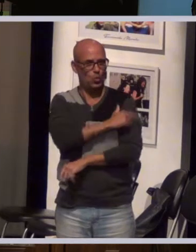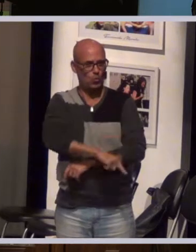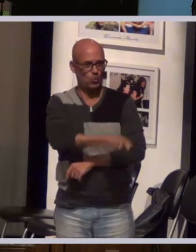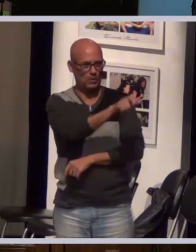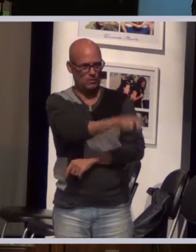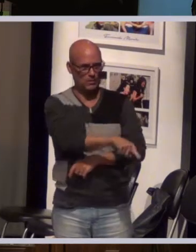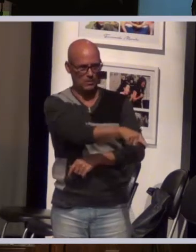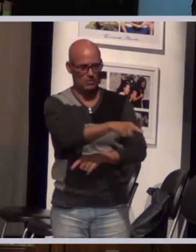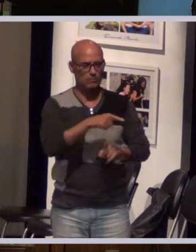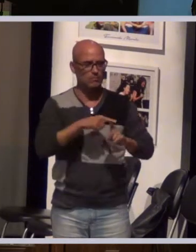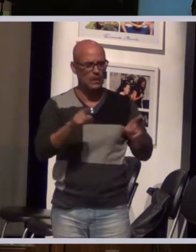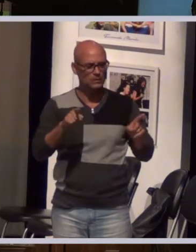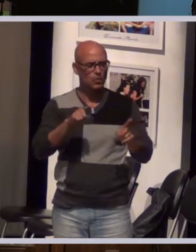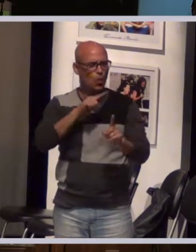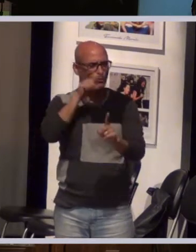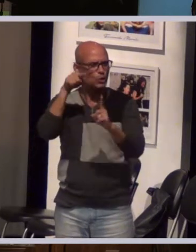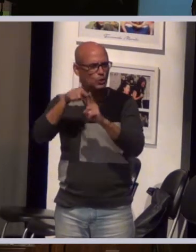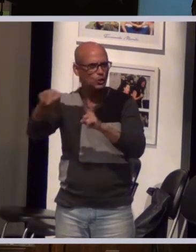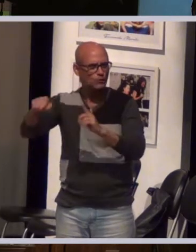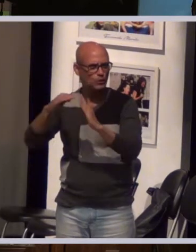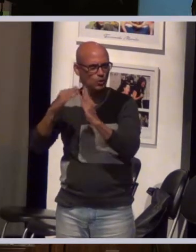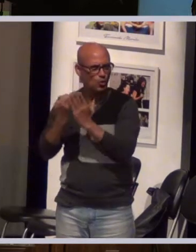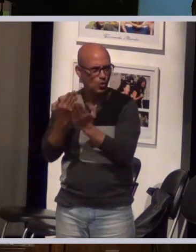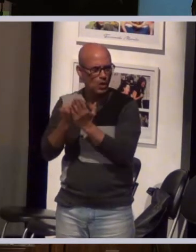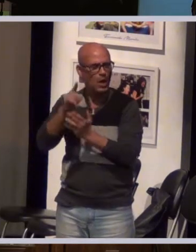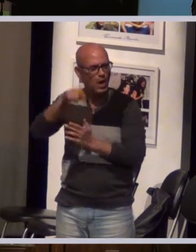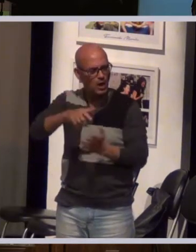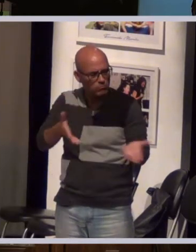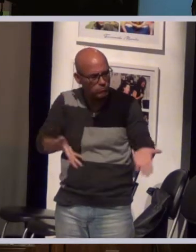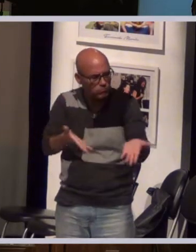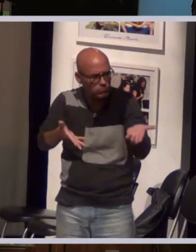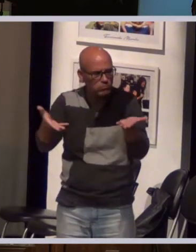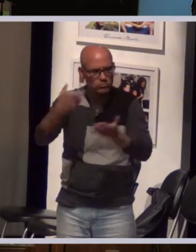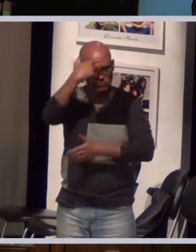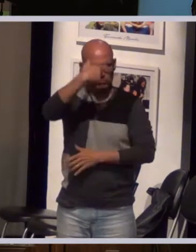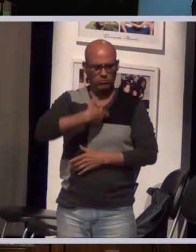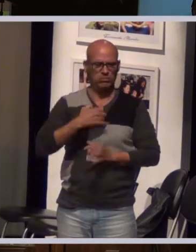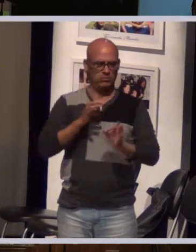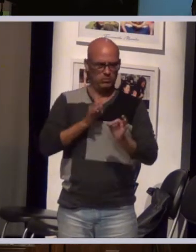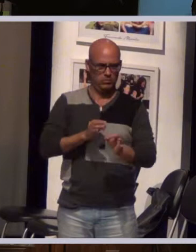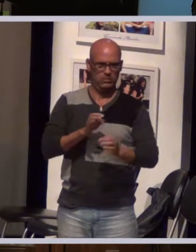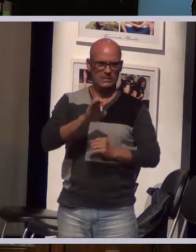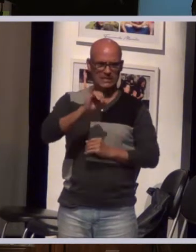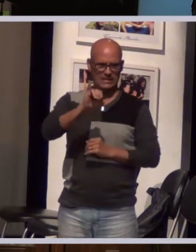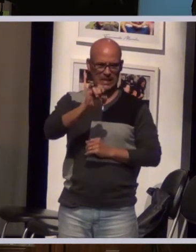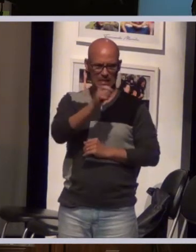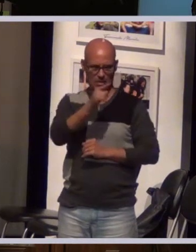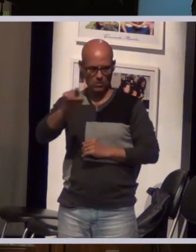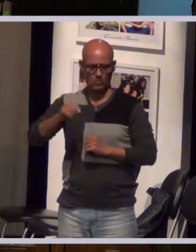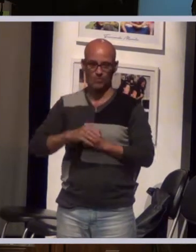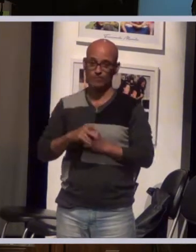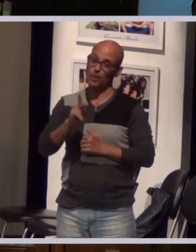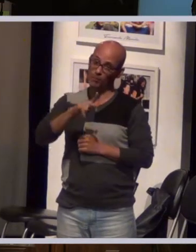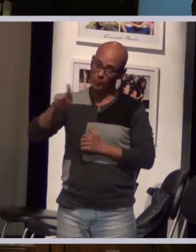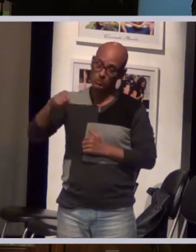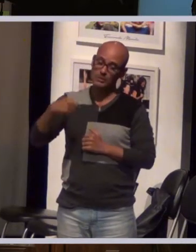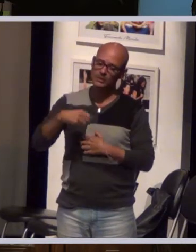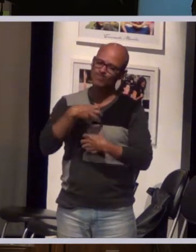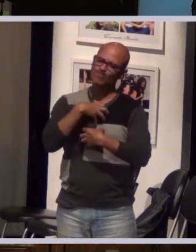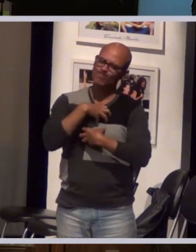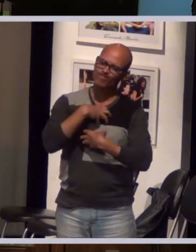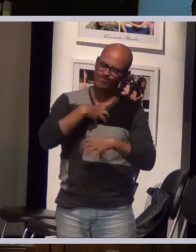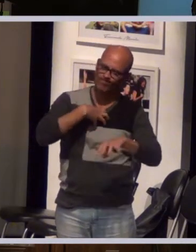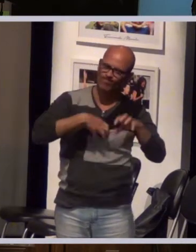porém, como um dos objetivos da escola é formar cidadãos, os professores precisam ser